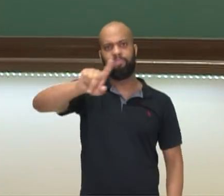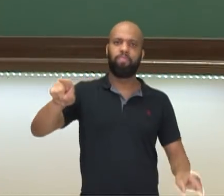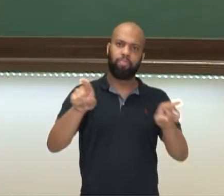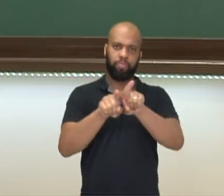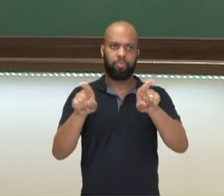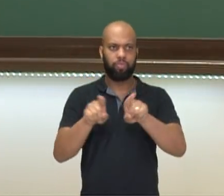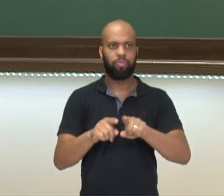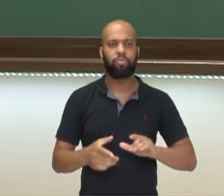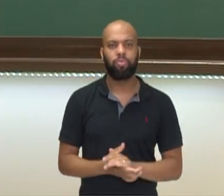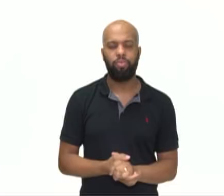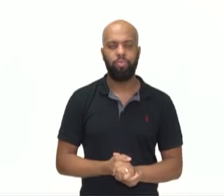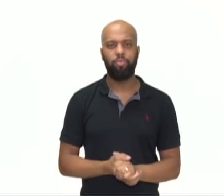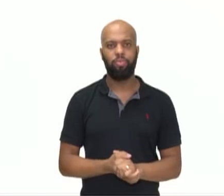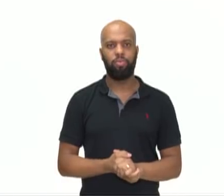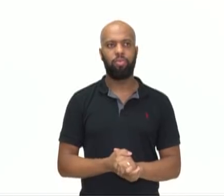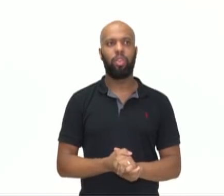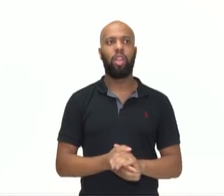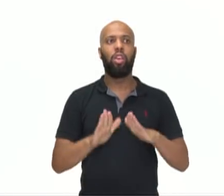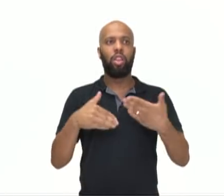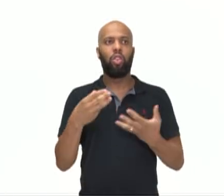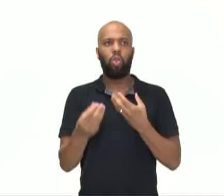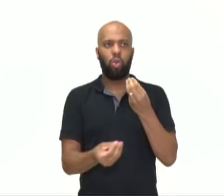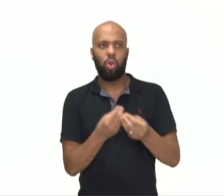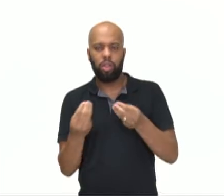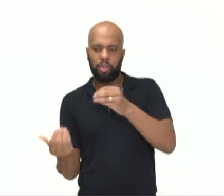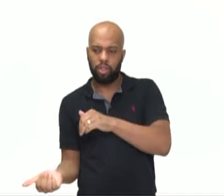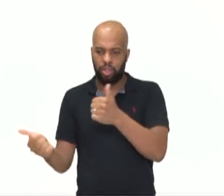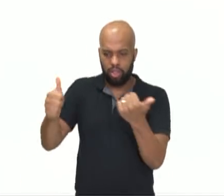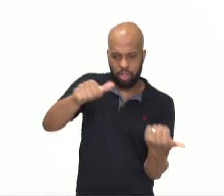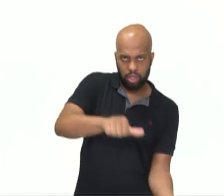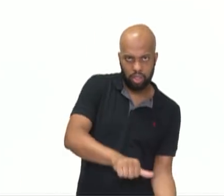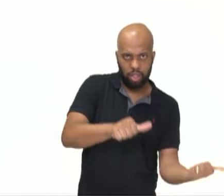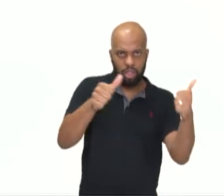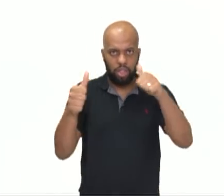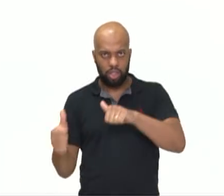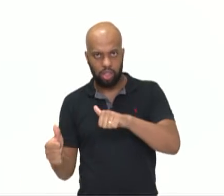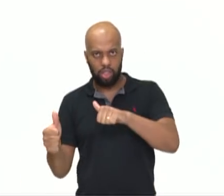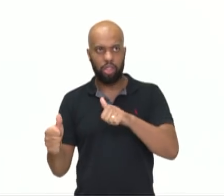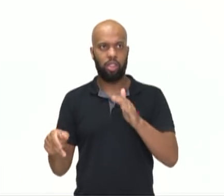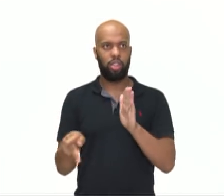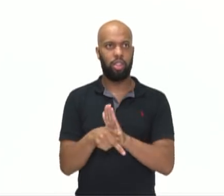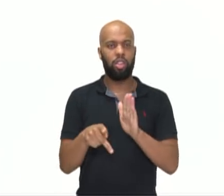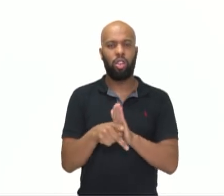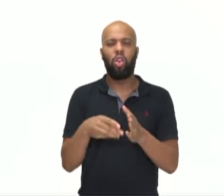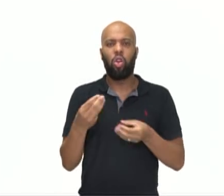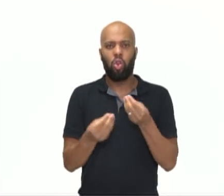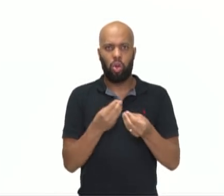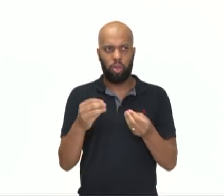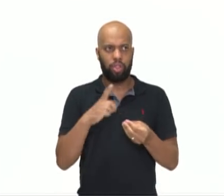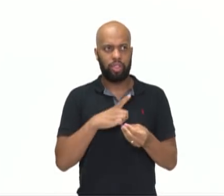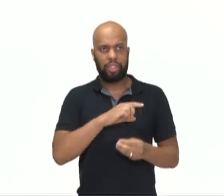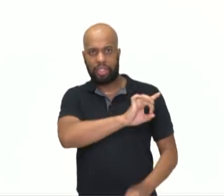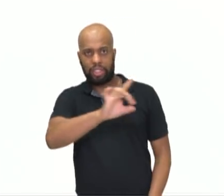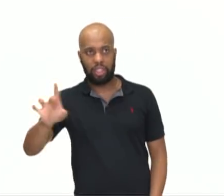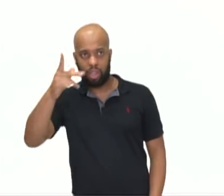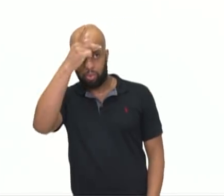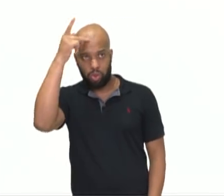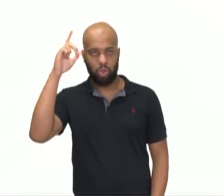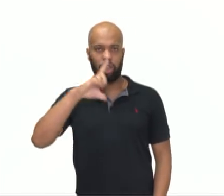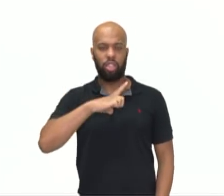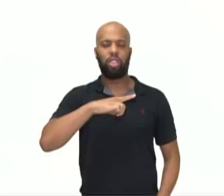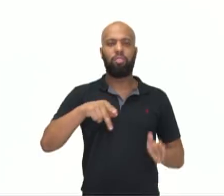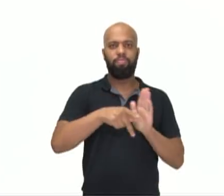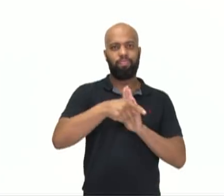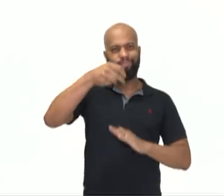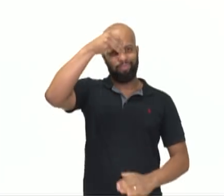orixás. Bom, o batismo no candomblé é chamado de feitura de cabeça, porque cada pessoa tem o seu orixá.